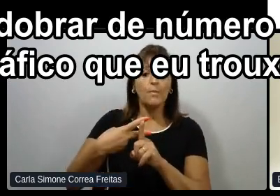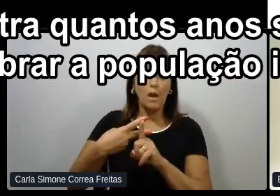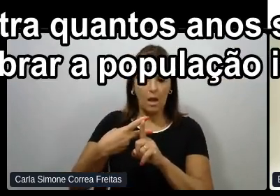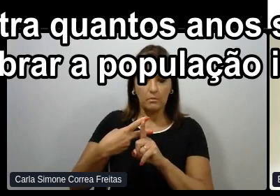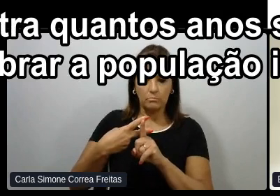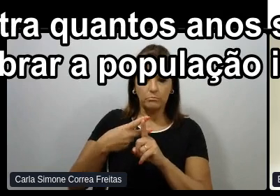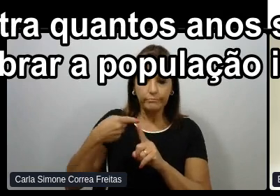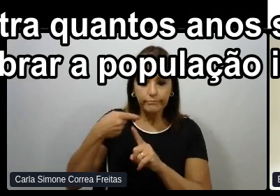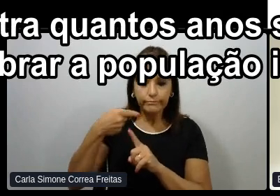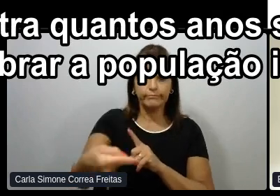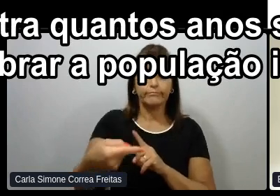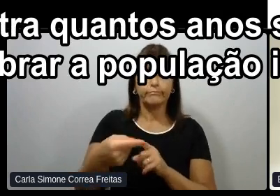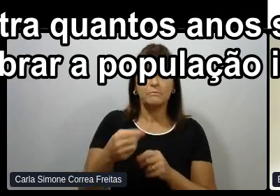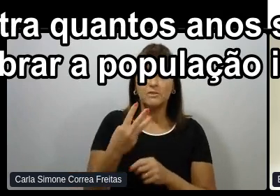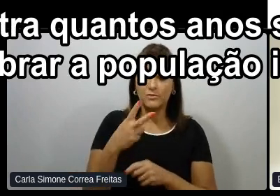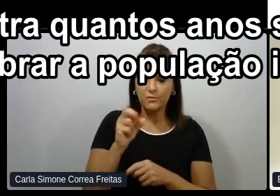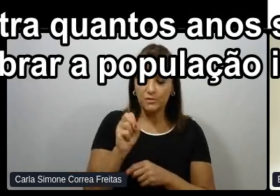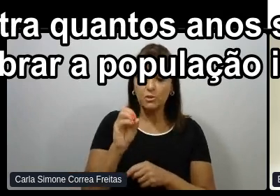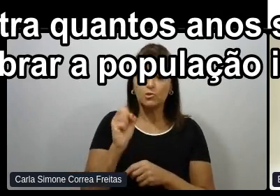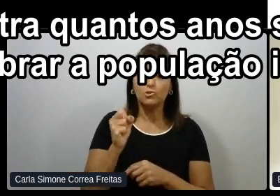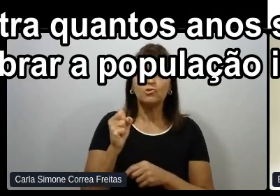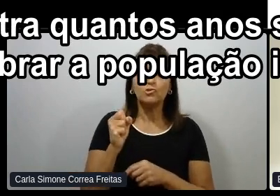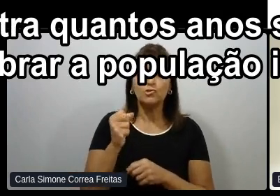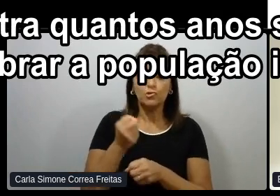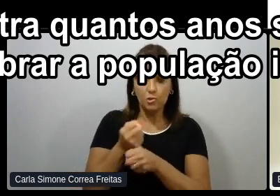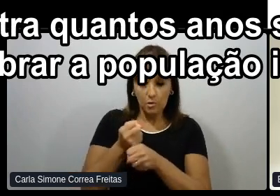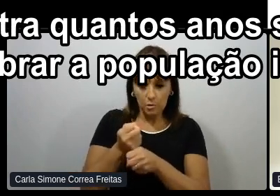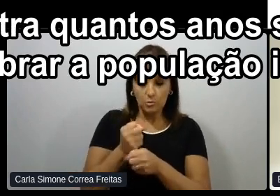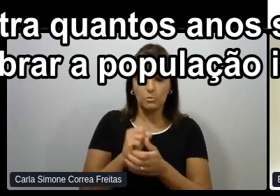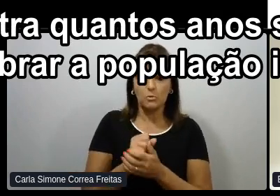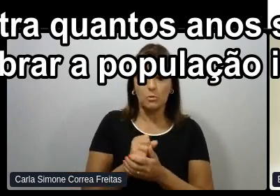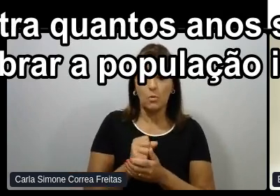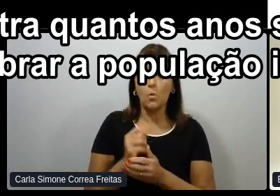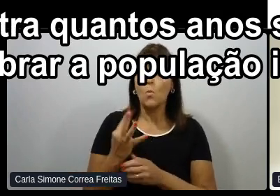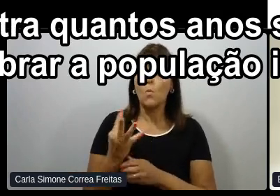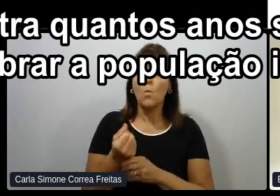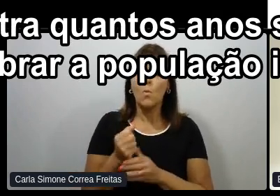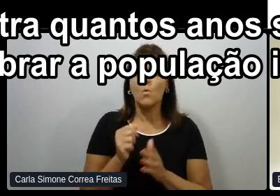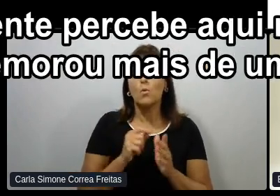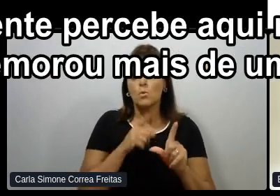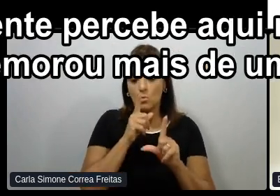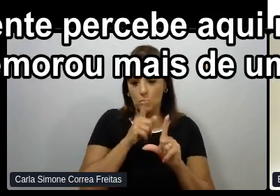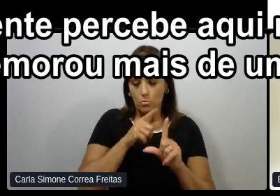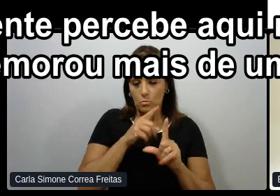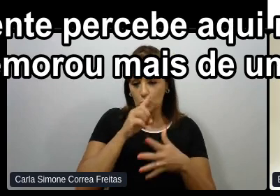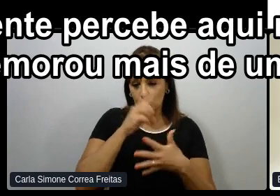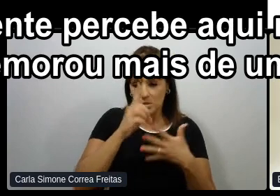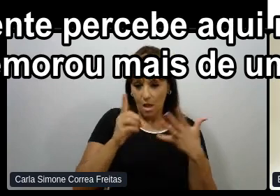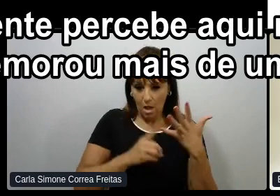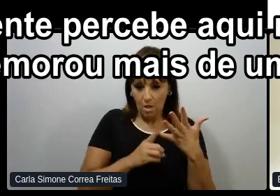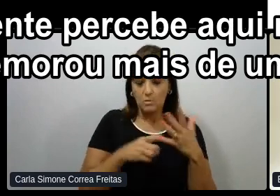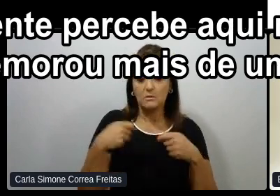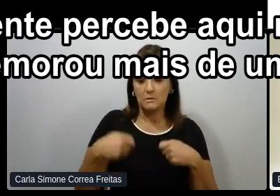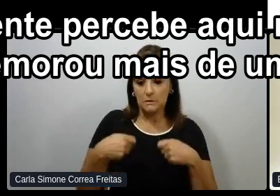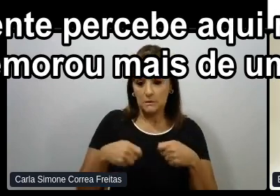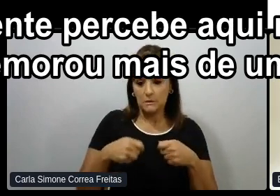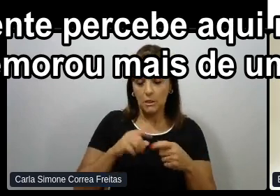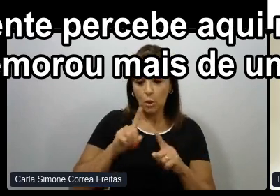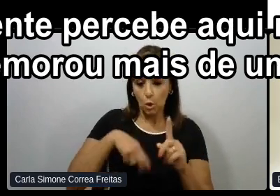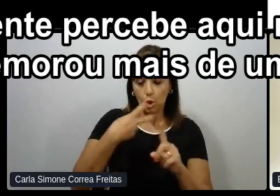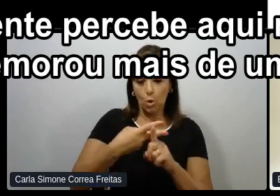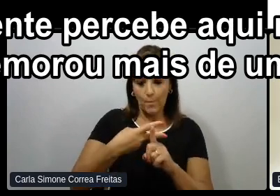agora a pensar sobre isso. Inclusive, já tem alguns fenômenos acontecendo, né? A gente já bateu recorde com brasileiros de mais de 30